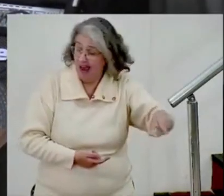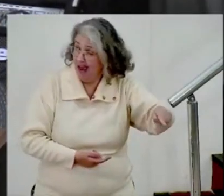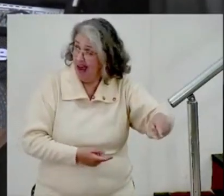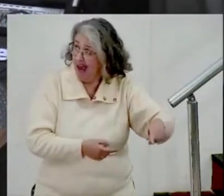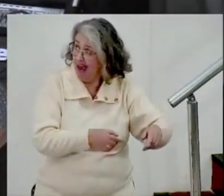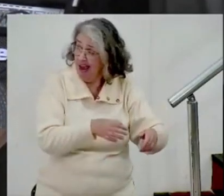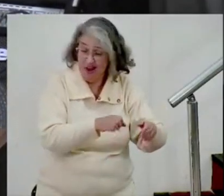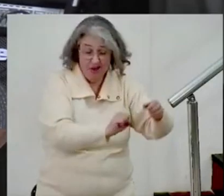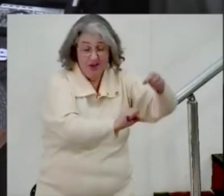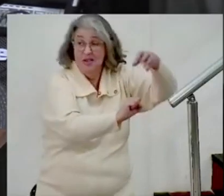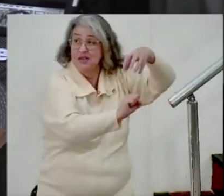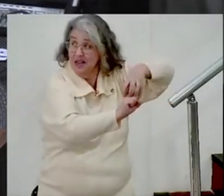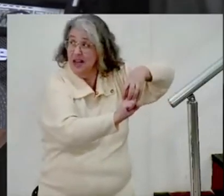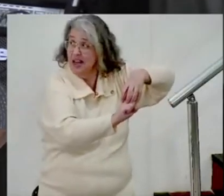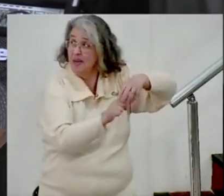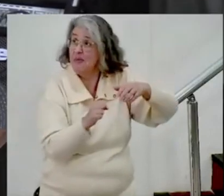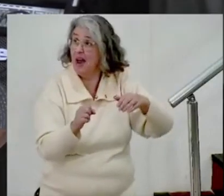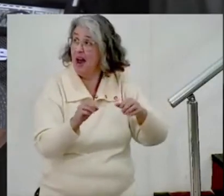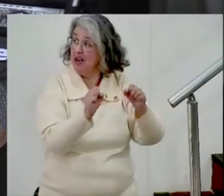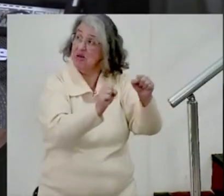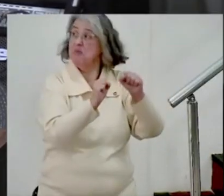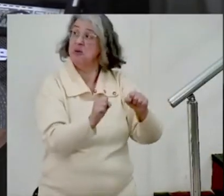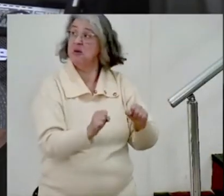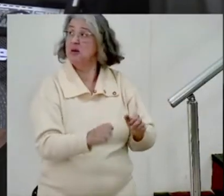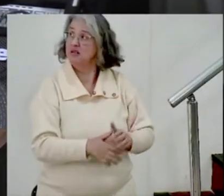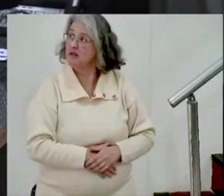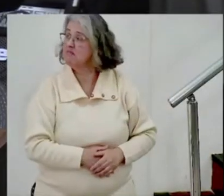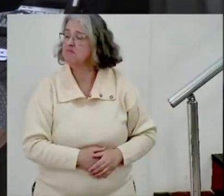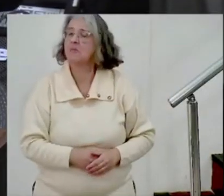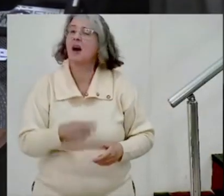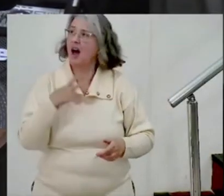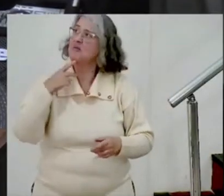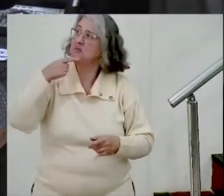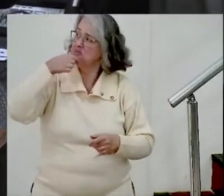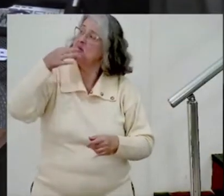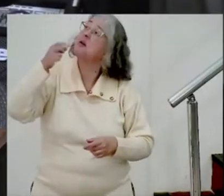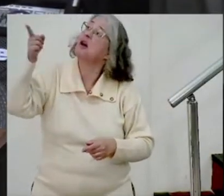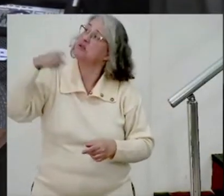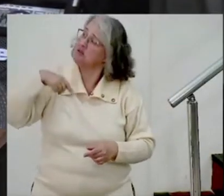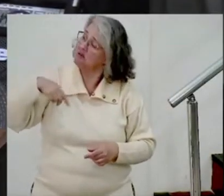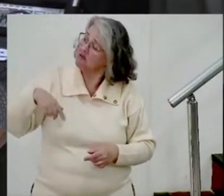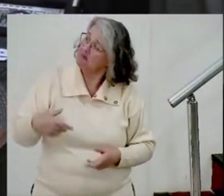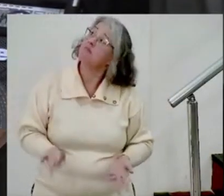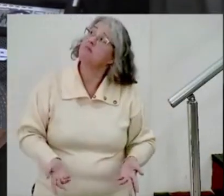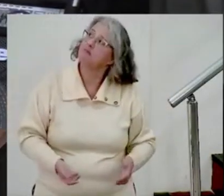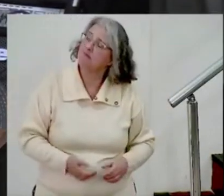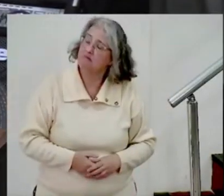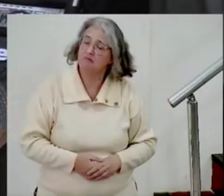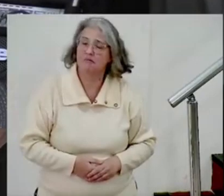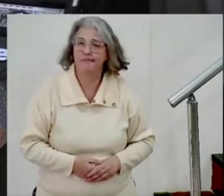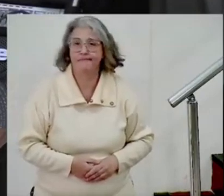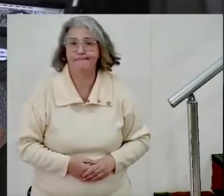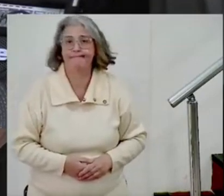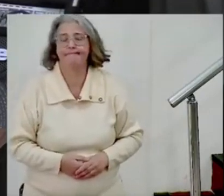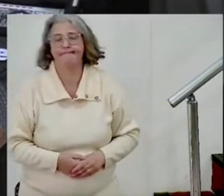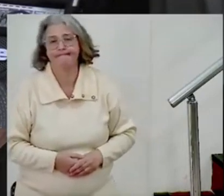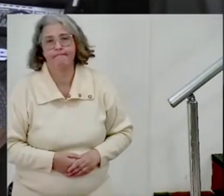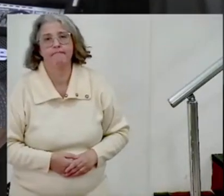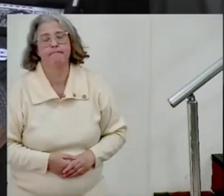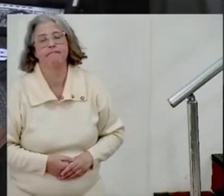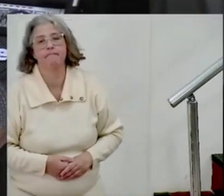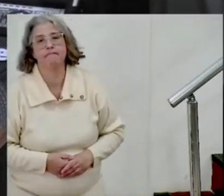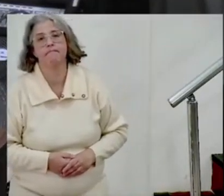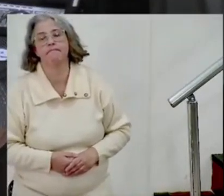importante, está dizendo que confiança é essa que eu me estribo. O senhor vai deixar? O senhor viu? Ó. E aí então, ele ora dizendo, agora